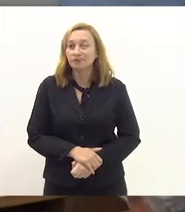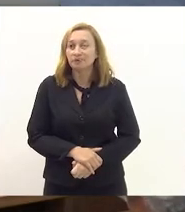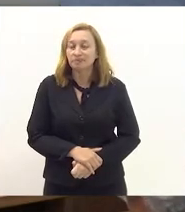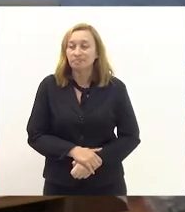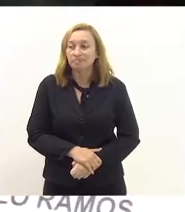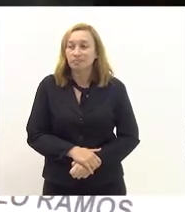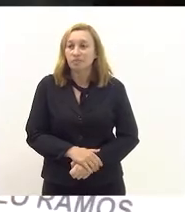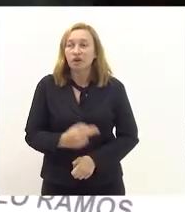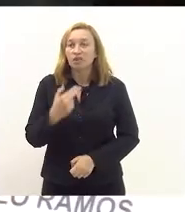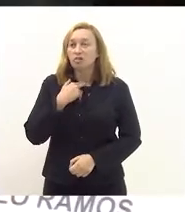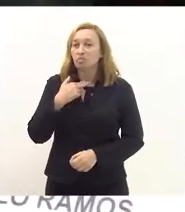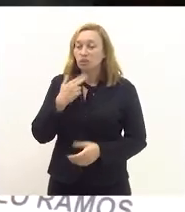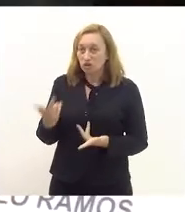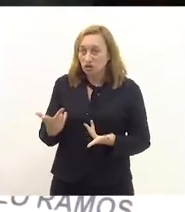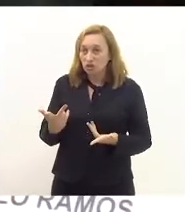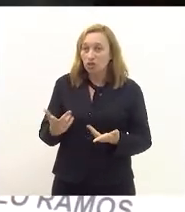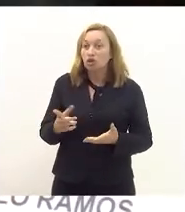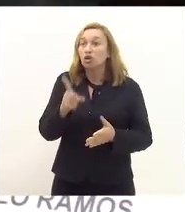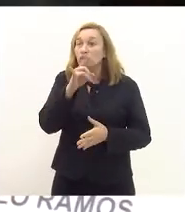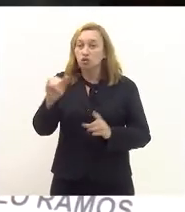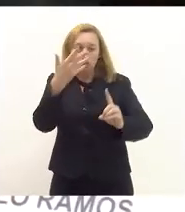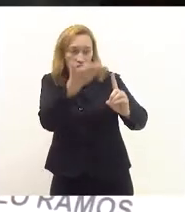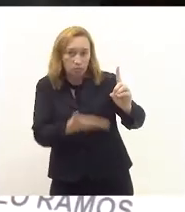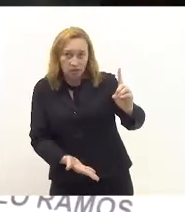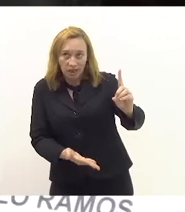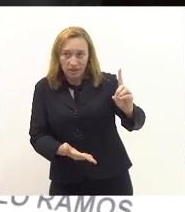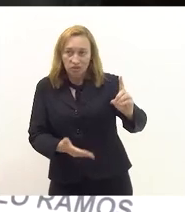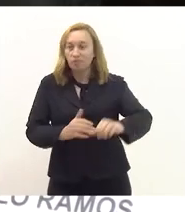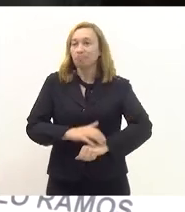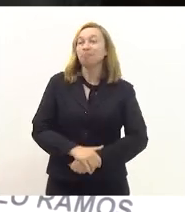eu não podia deixar de falar, num dia de homenagem ao Brizola,